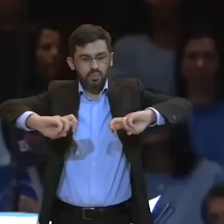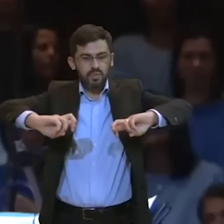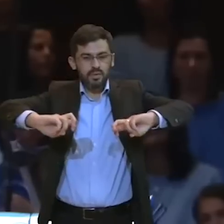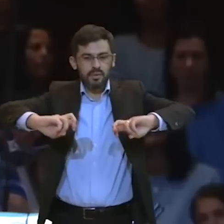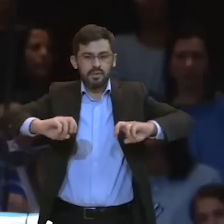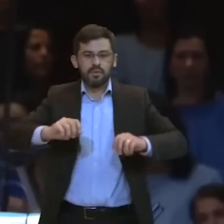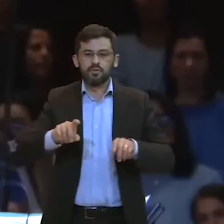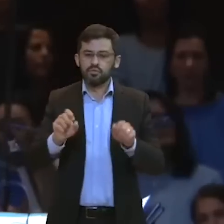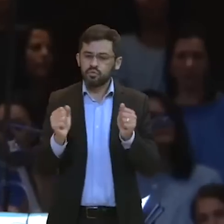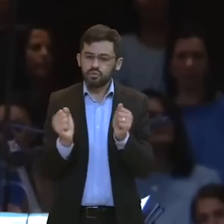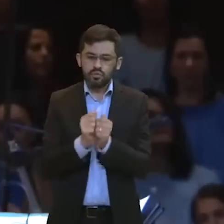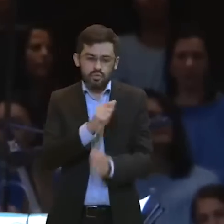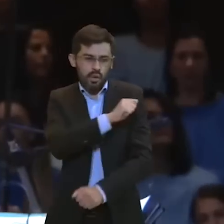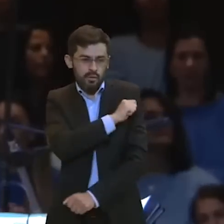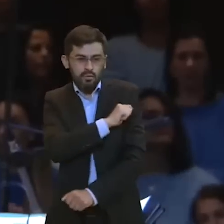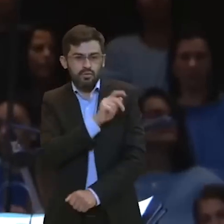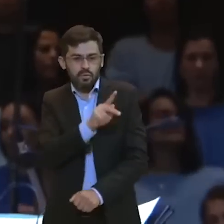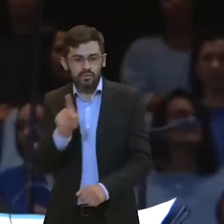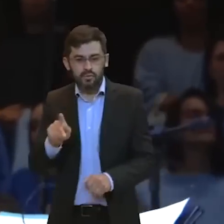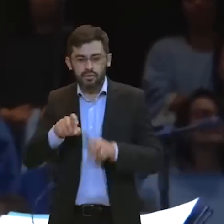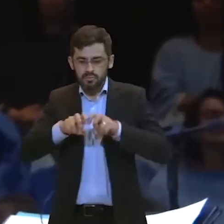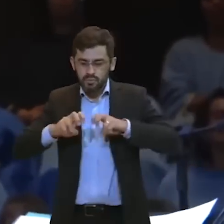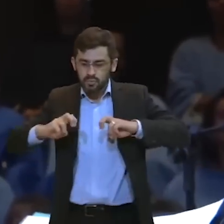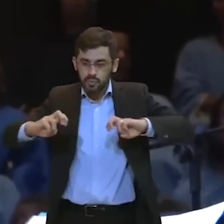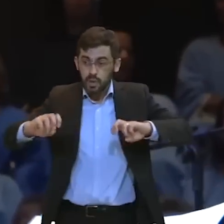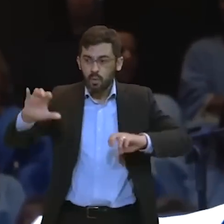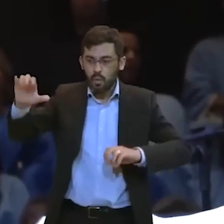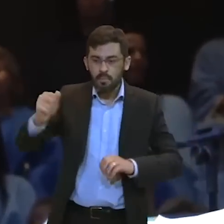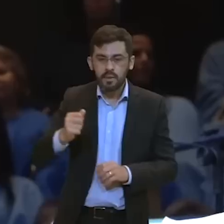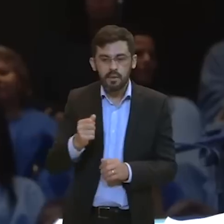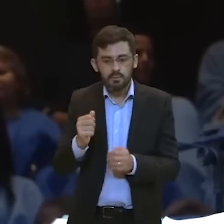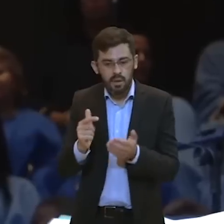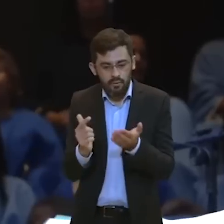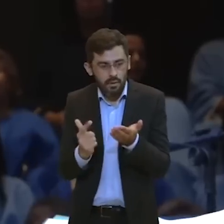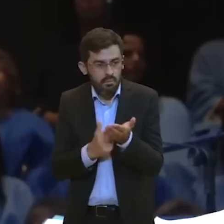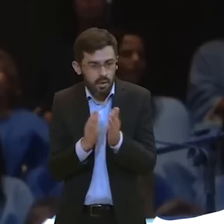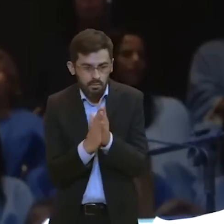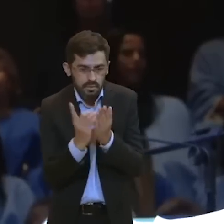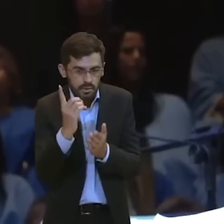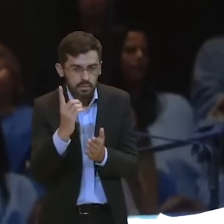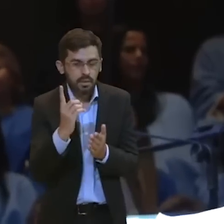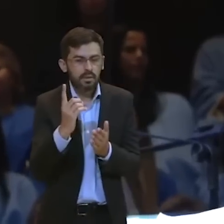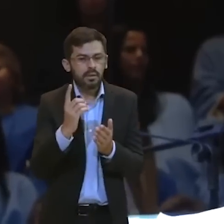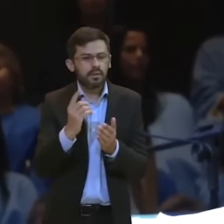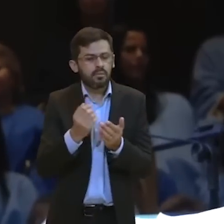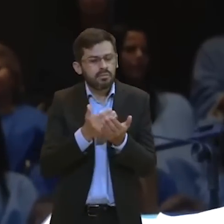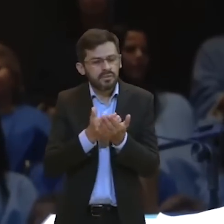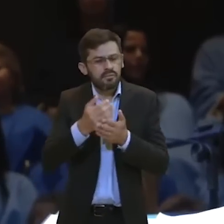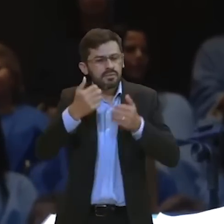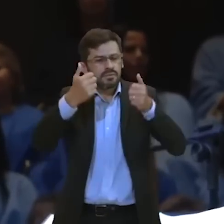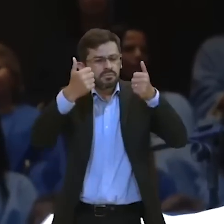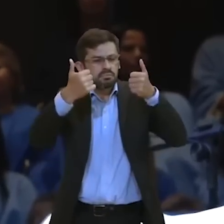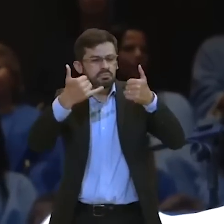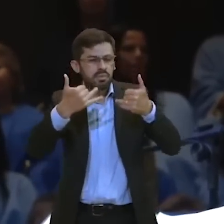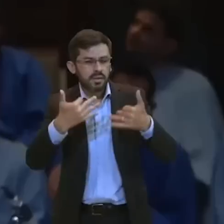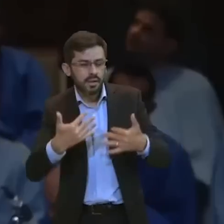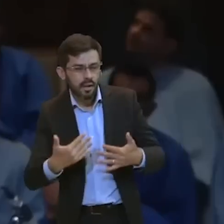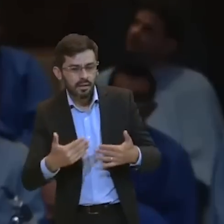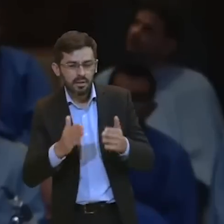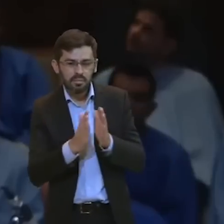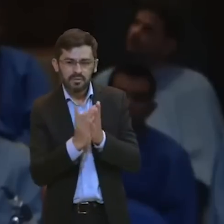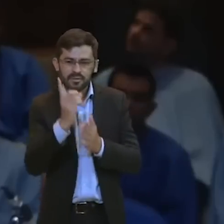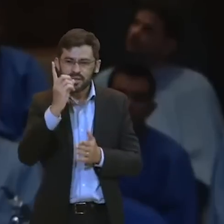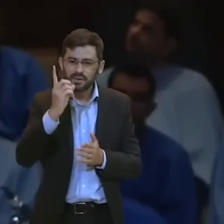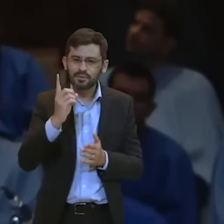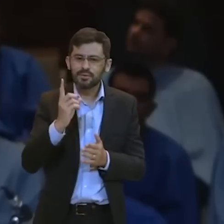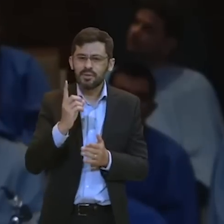grande, os alunos, e aquele homem pegava o Novo Testamento grego e começava a explicar a Bíblia para a gente, direto do grego,